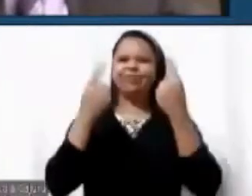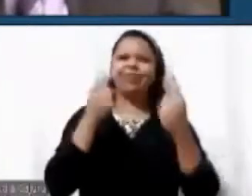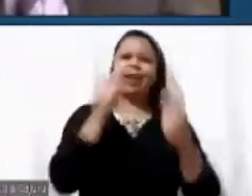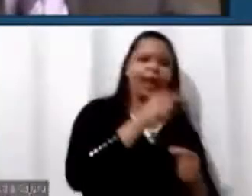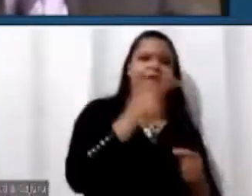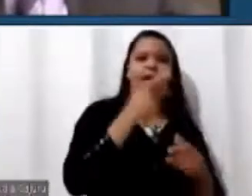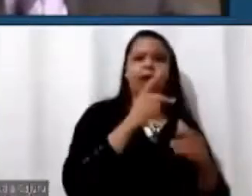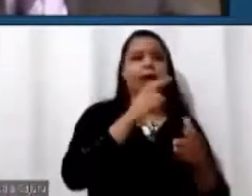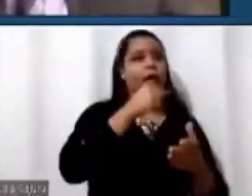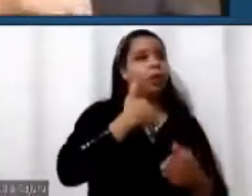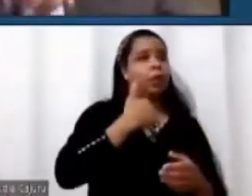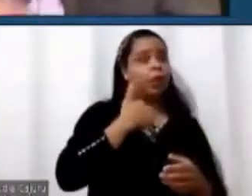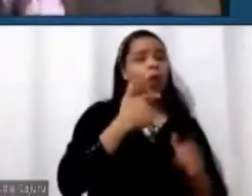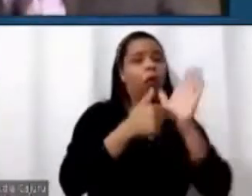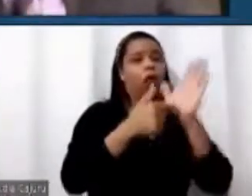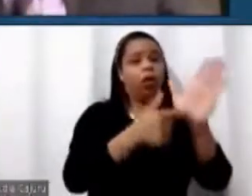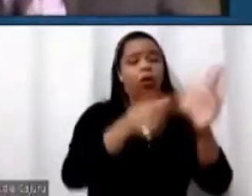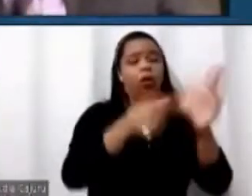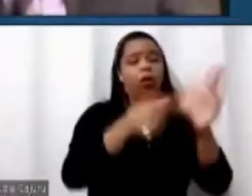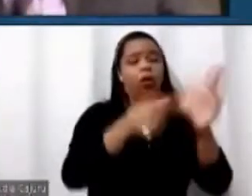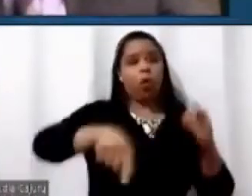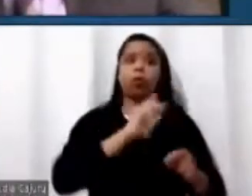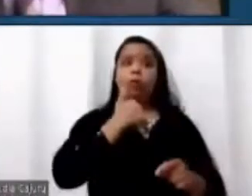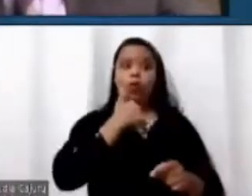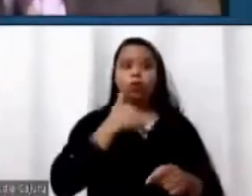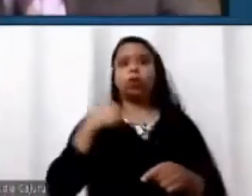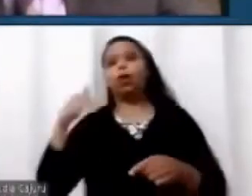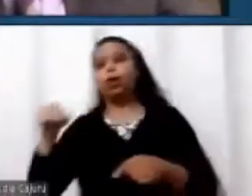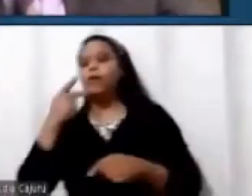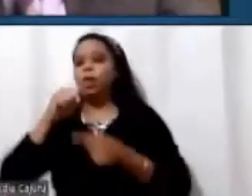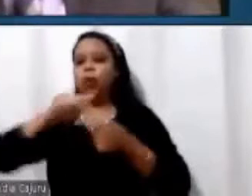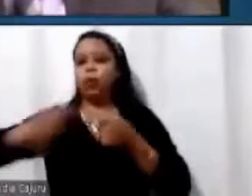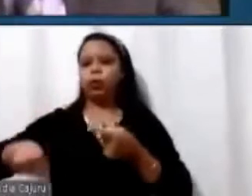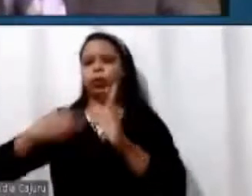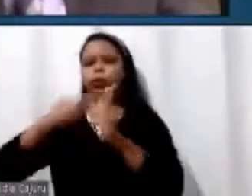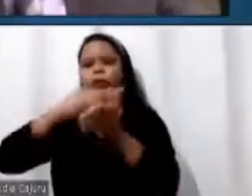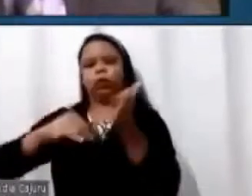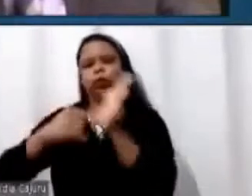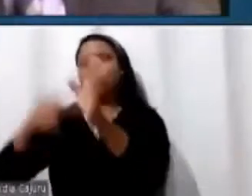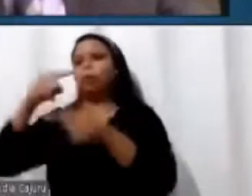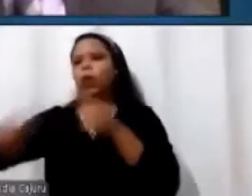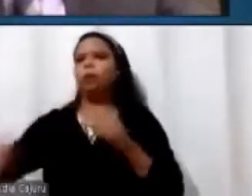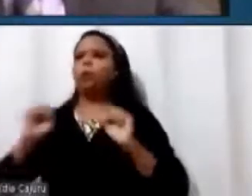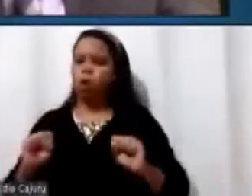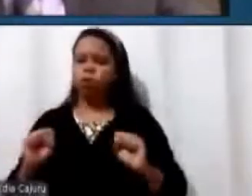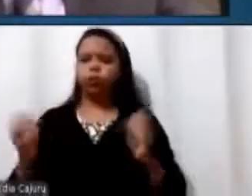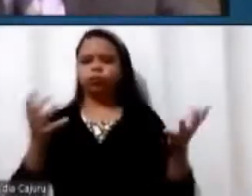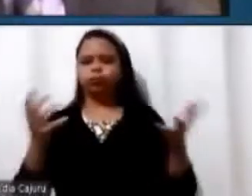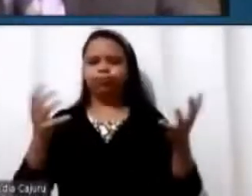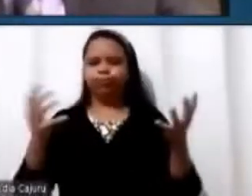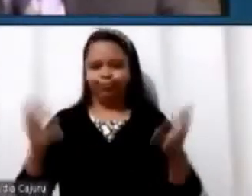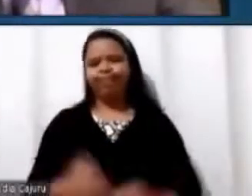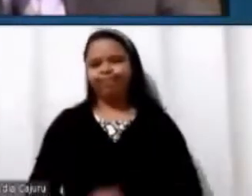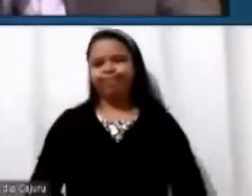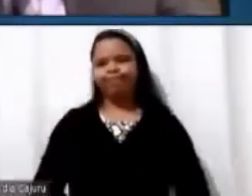outra. Bem basicamente é isso que eu quero deixar a doutora Salomé talvez mediar, né?